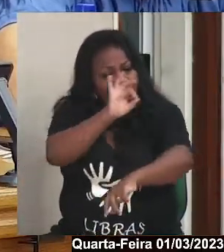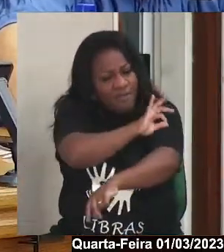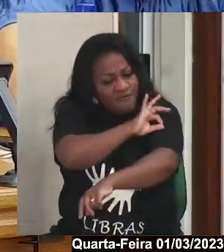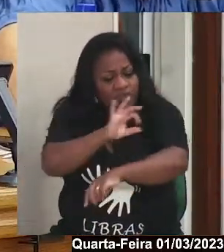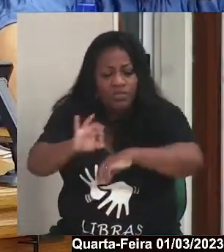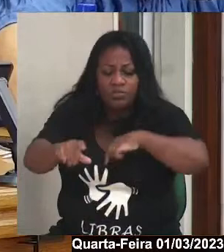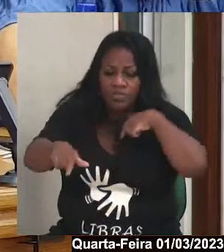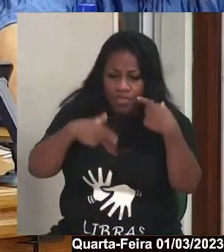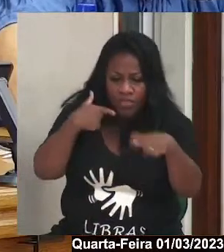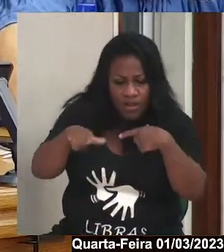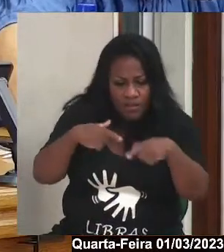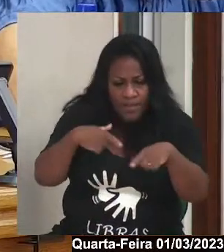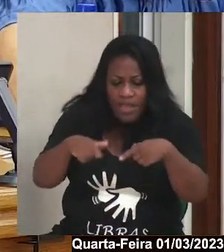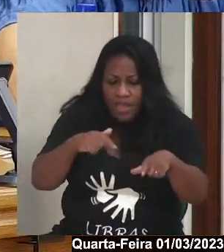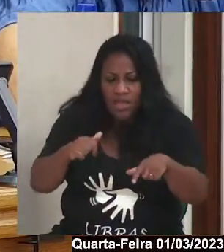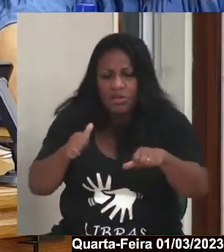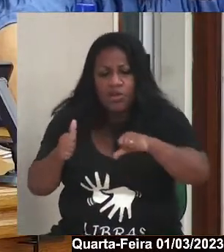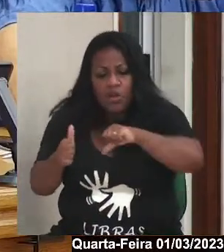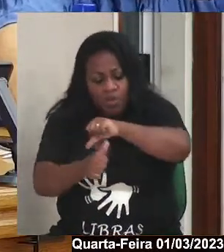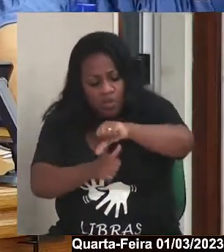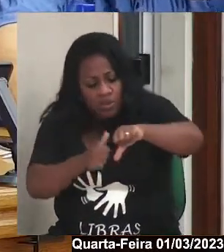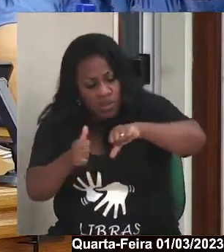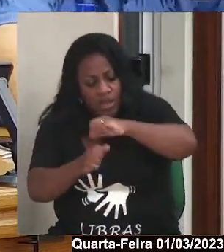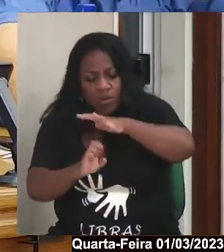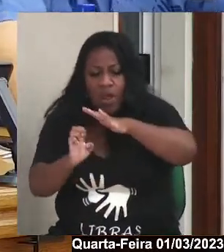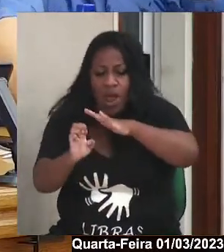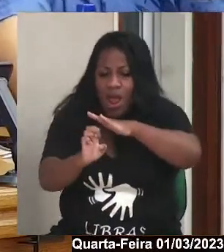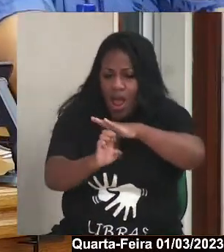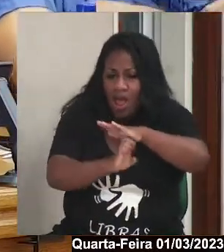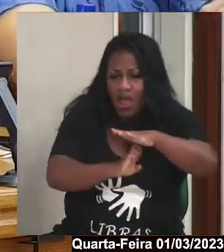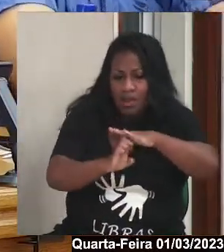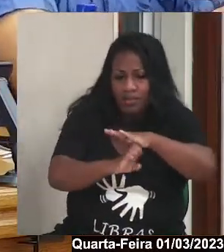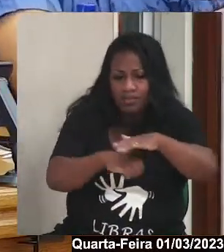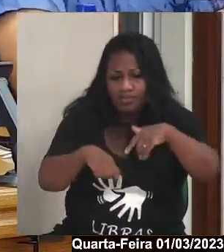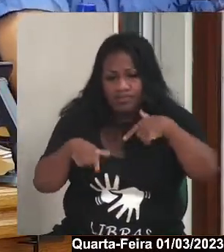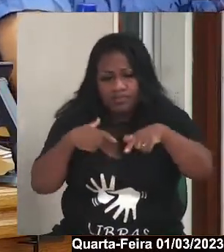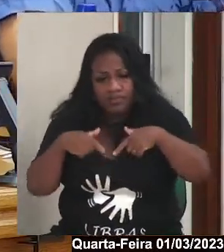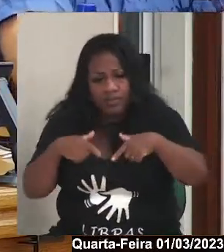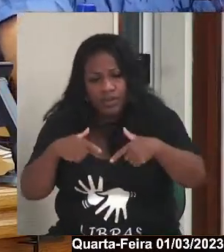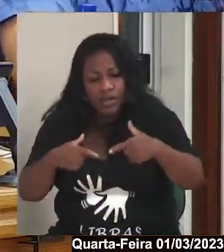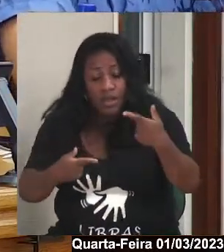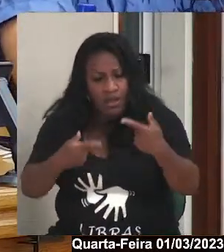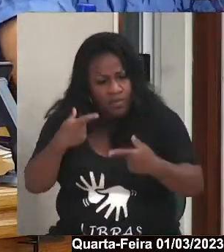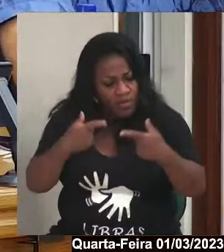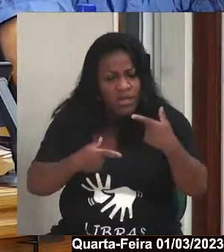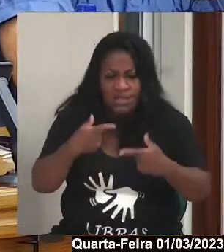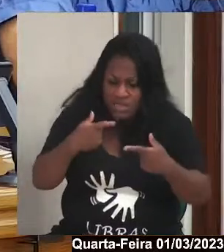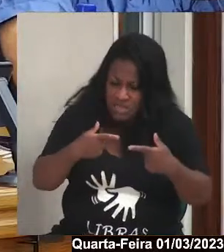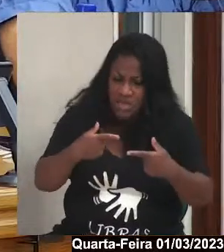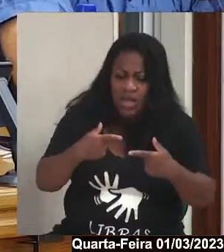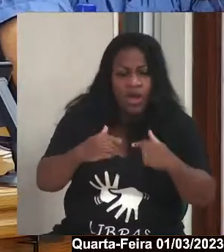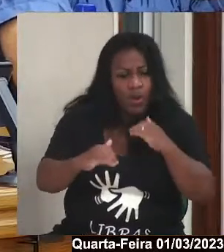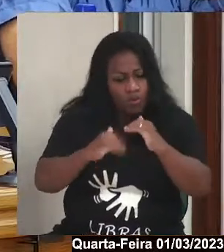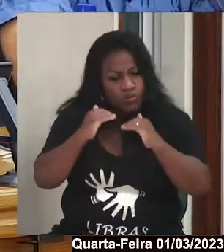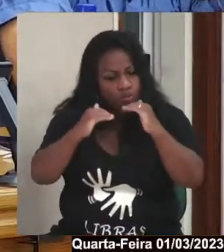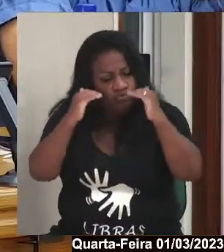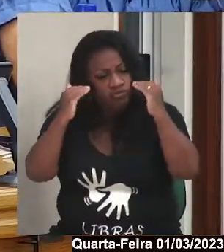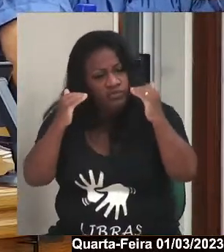novo, movimentações, e até parte da crítica da nossa cidade, crítica até construtiva, às